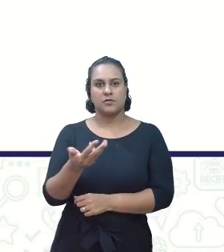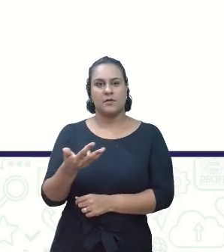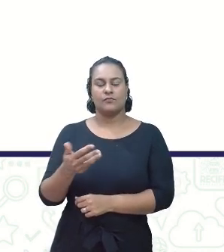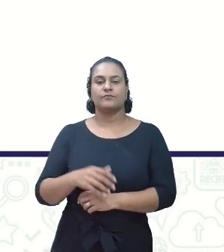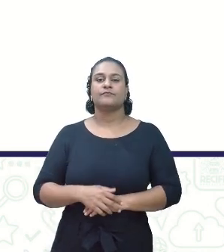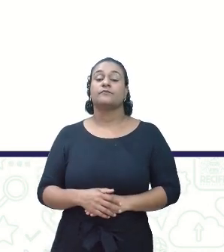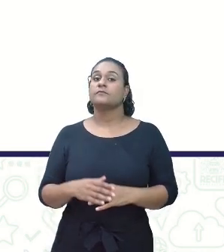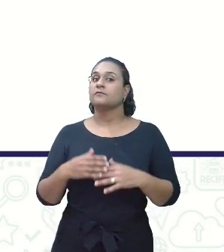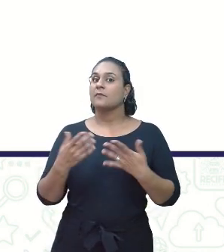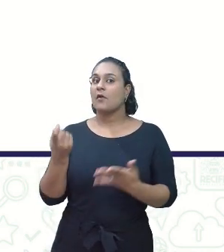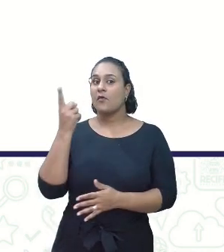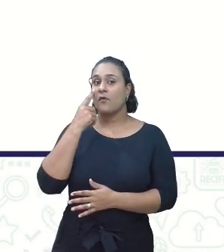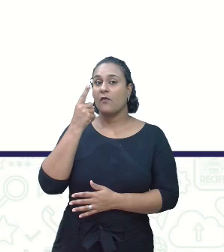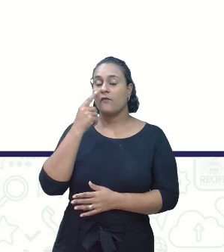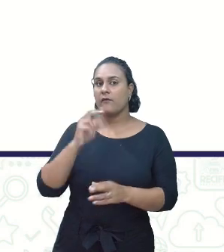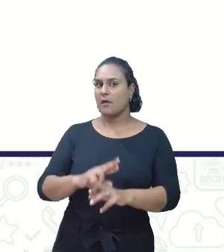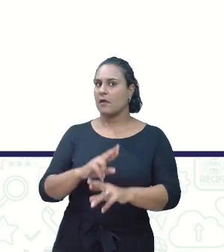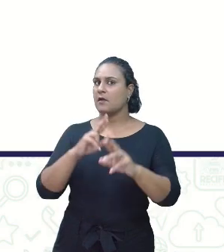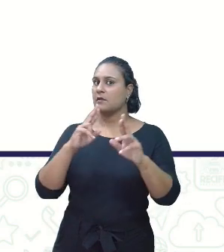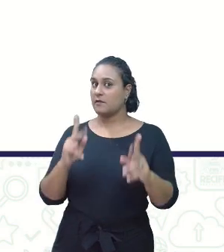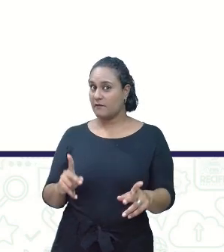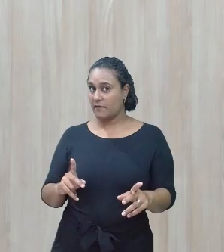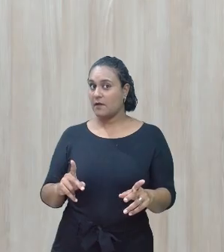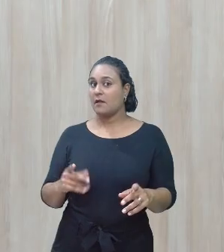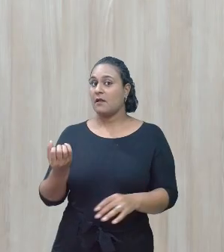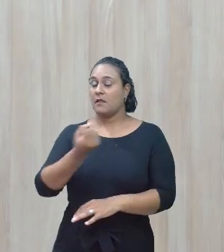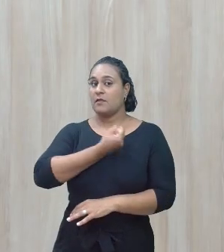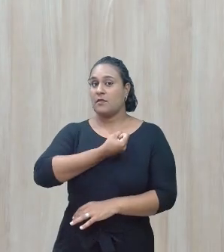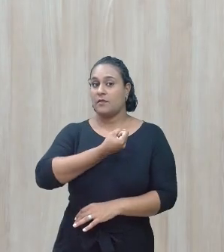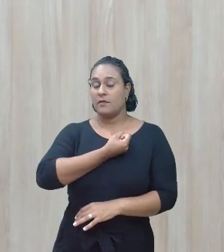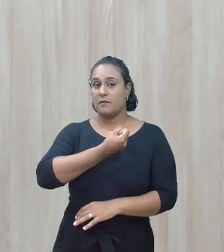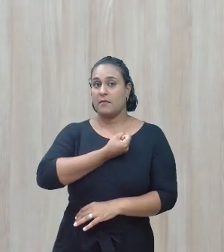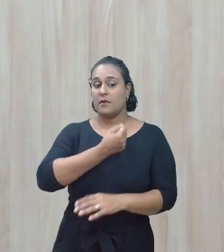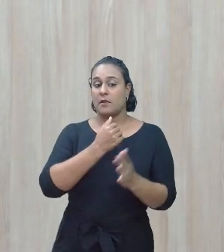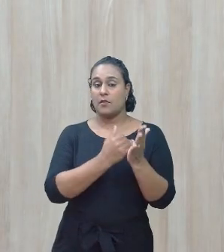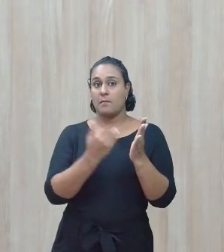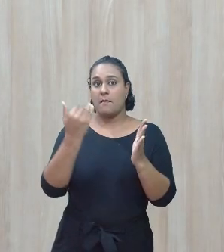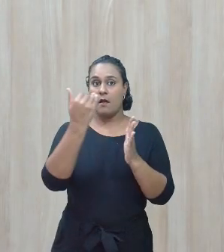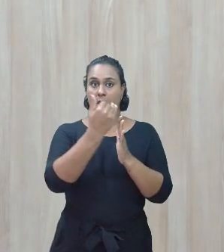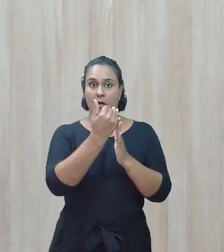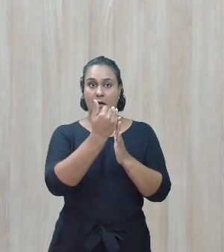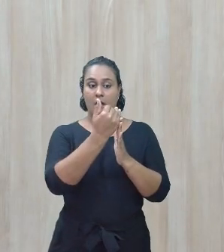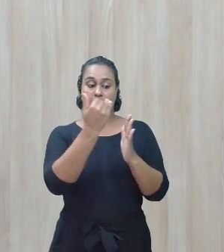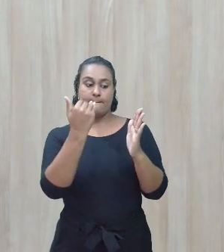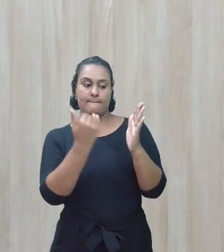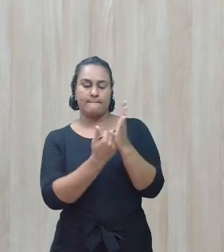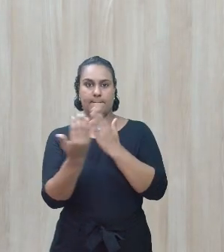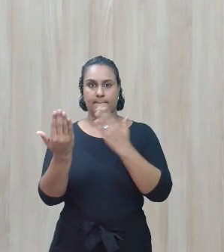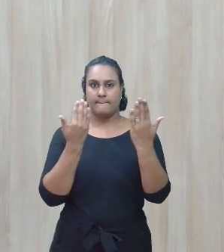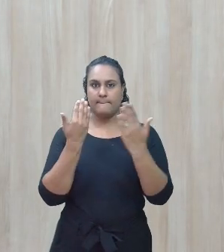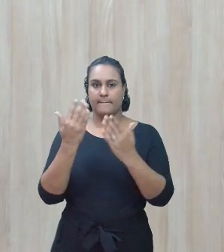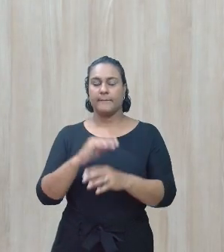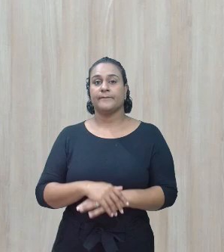toneladas. Então, vê agora a diferença numérica do maior para o menor. Aqui a gente